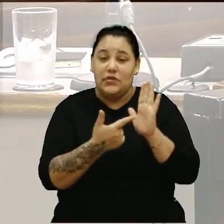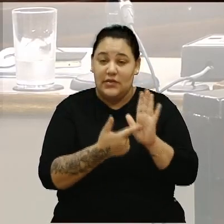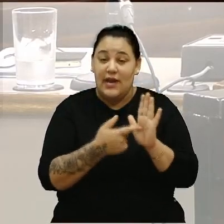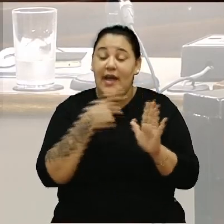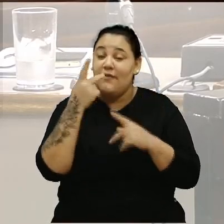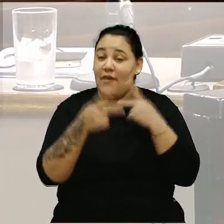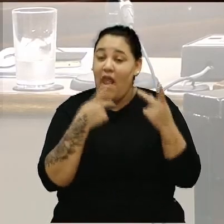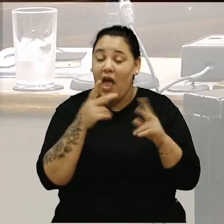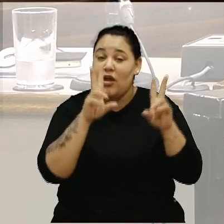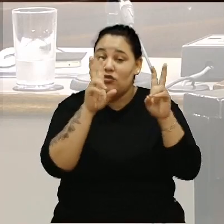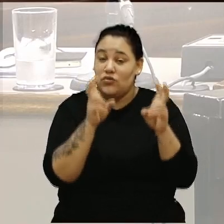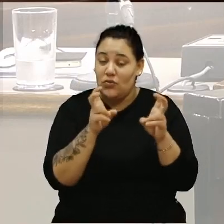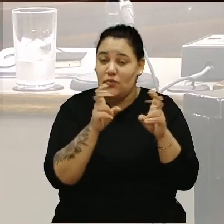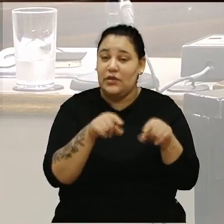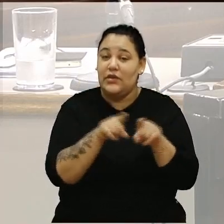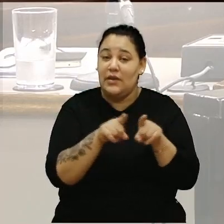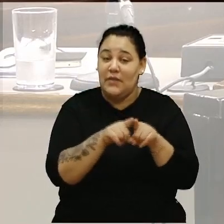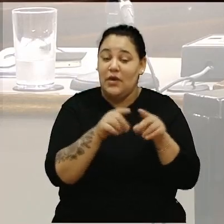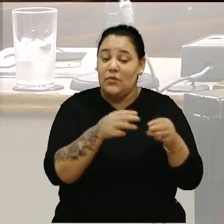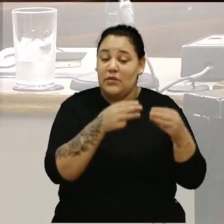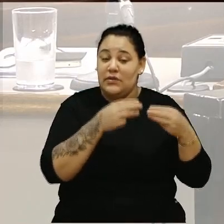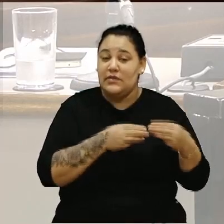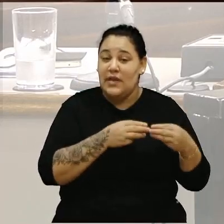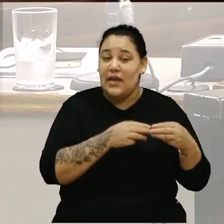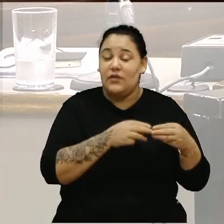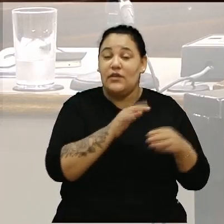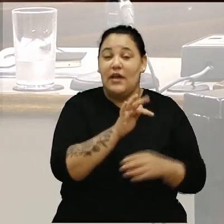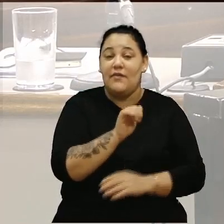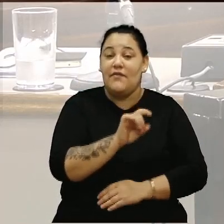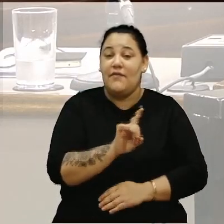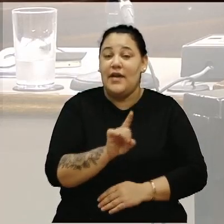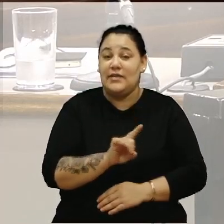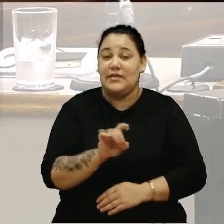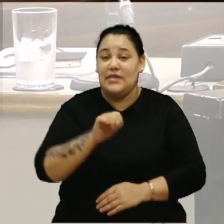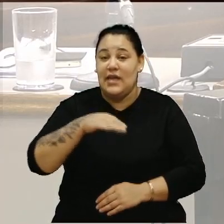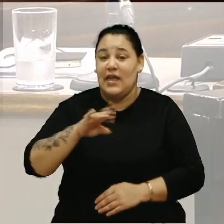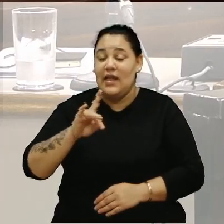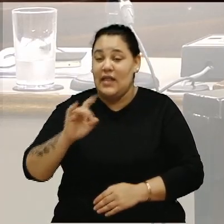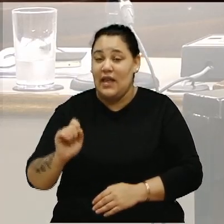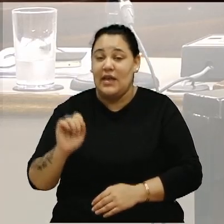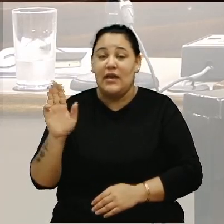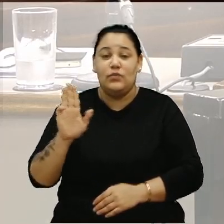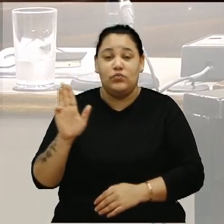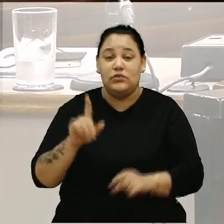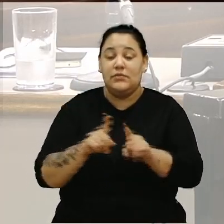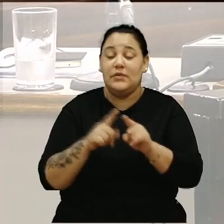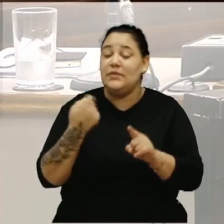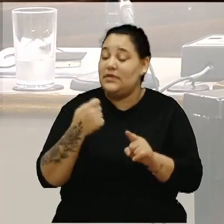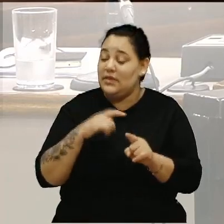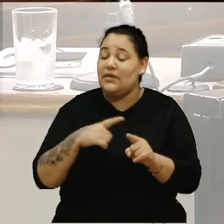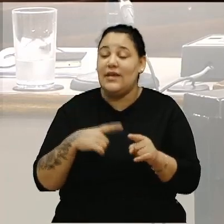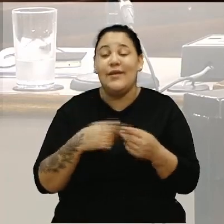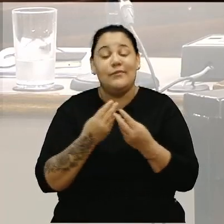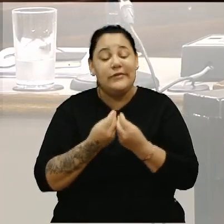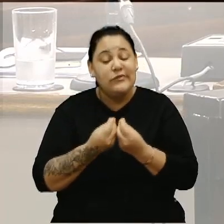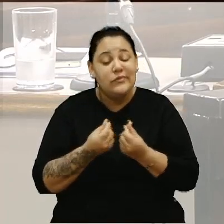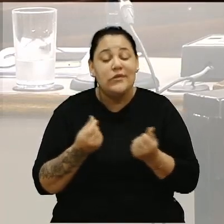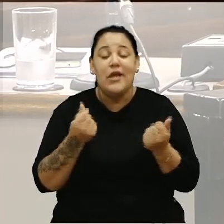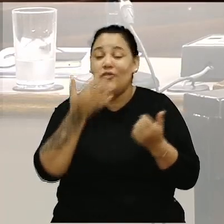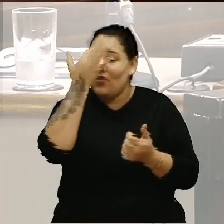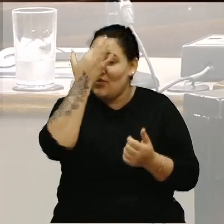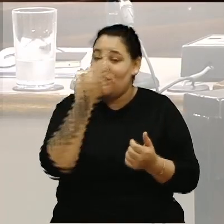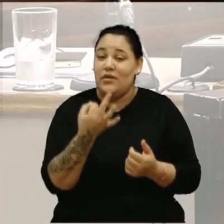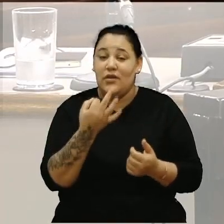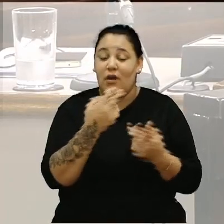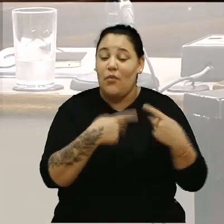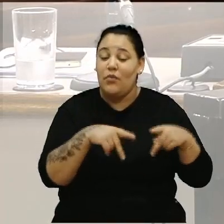como o Ministério da Fazenda e o Presidente da República, precisam ter a real sensibilidade de entender que o povo gaúcho não está